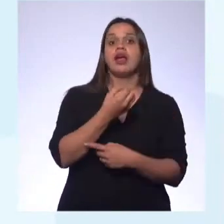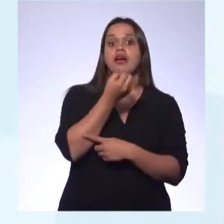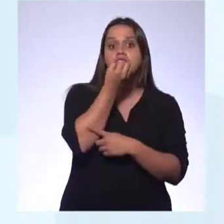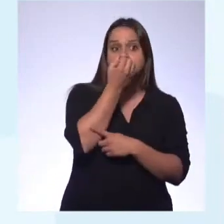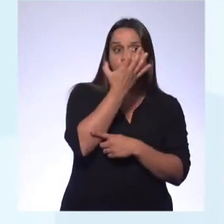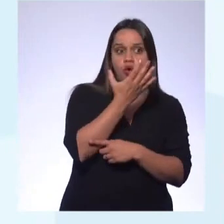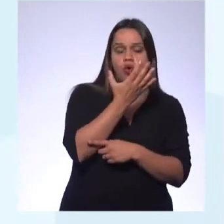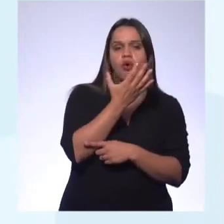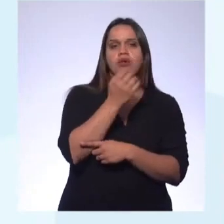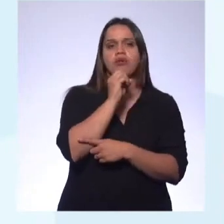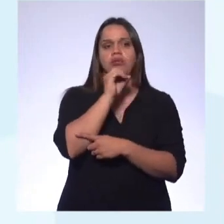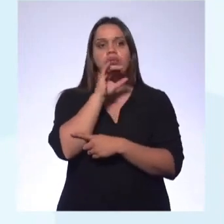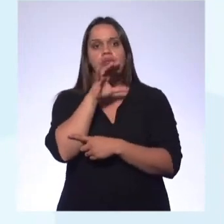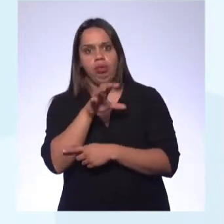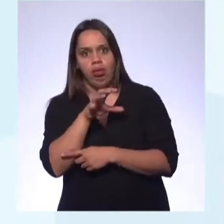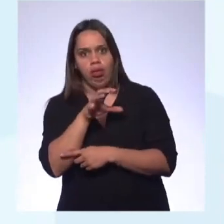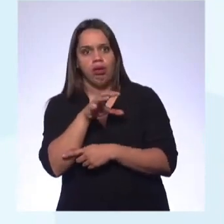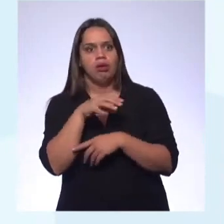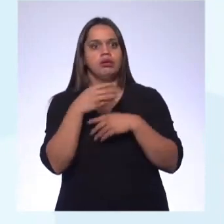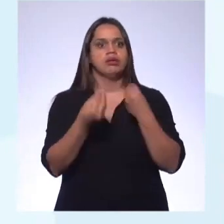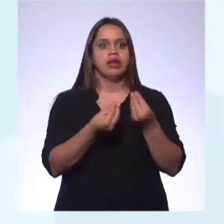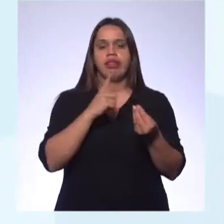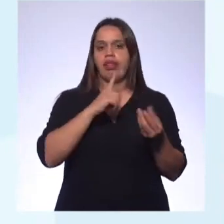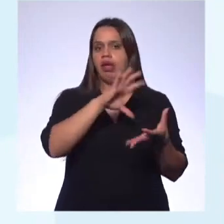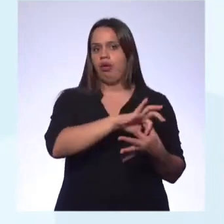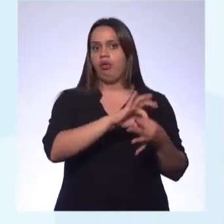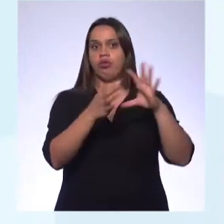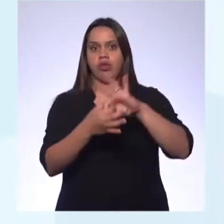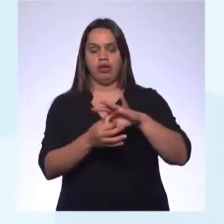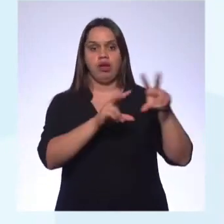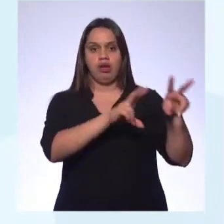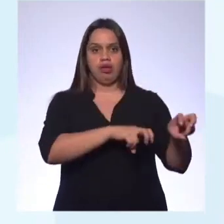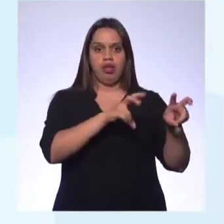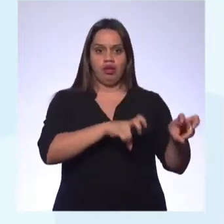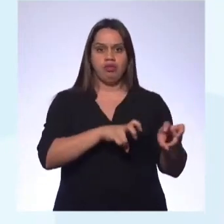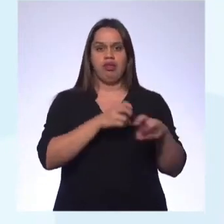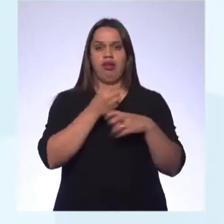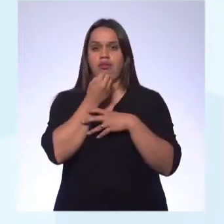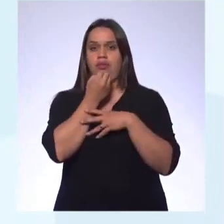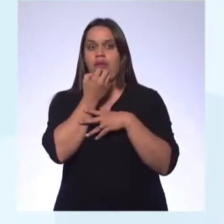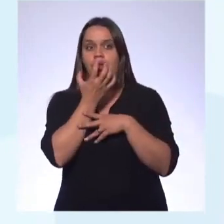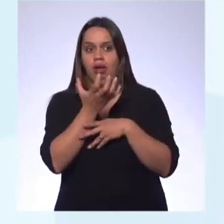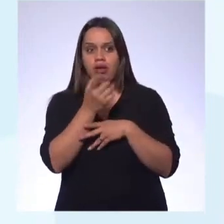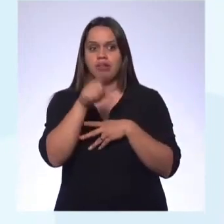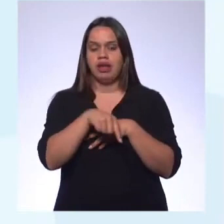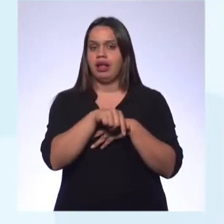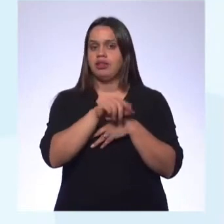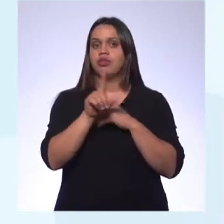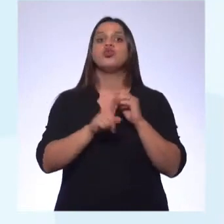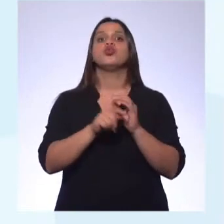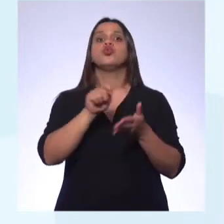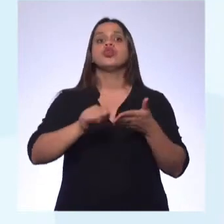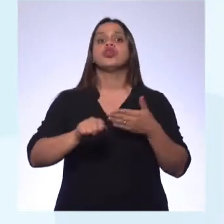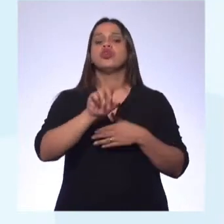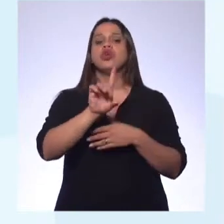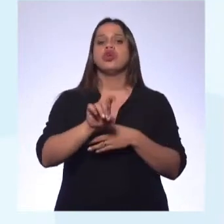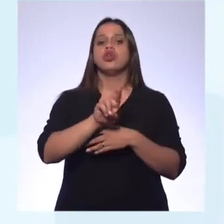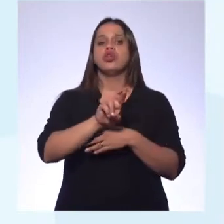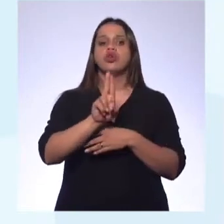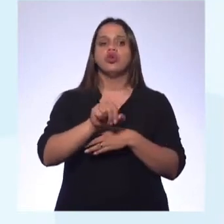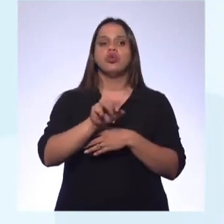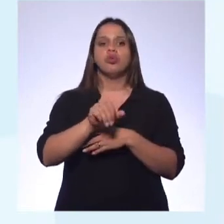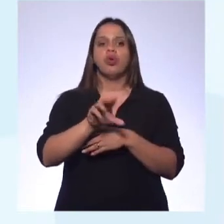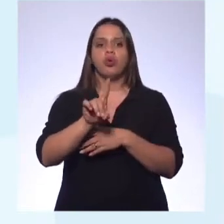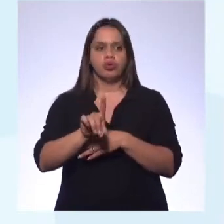flor, né, que tem o contexto aí do campo, e a náusea, do que será essa náusea, né, de Carlos